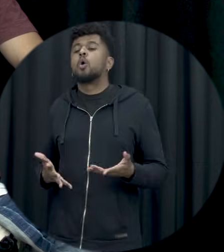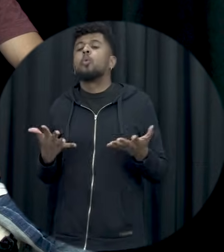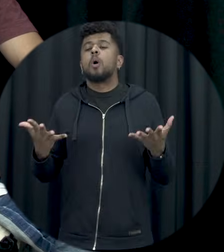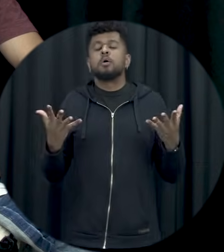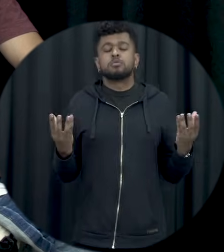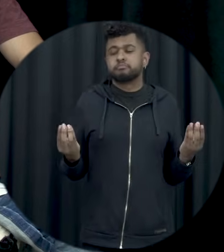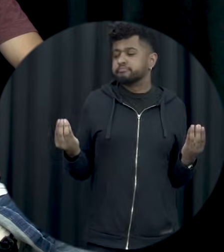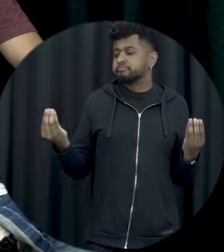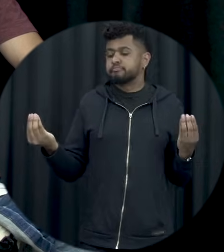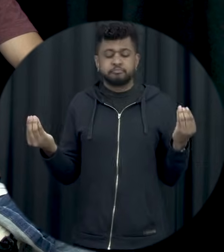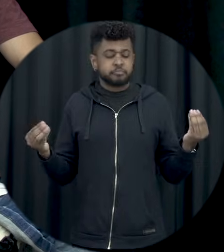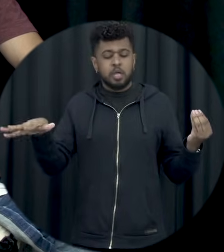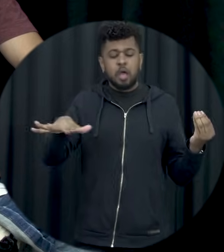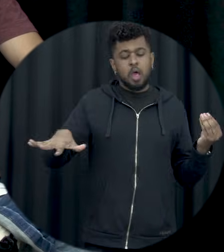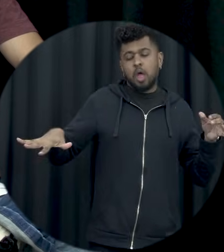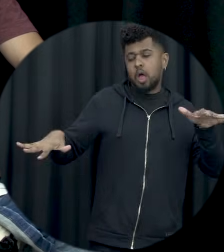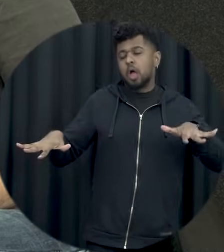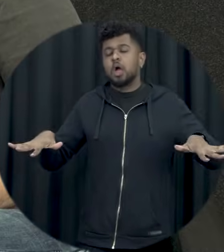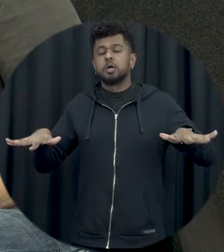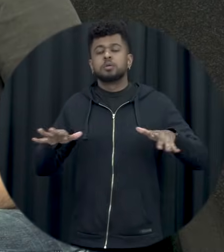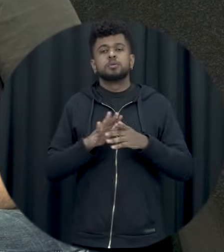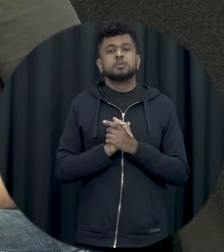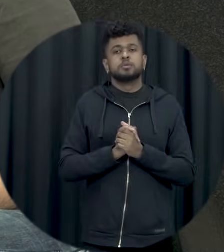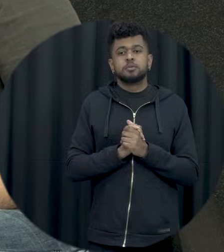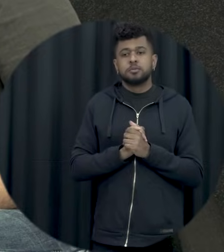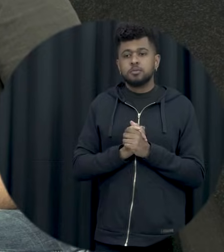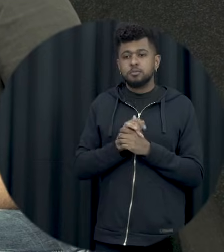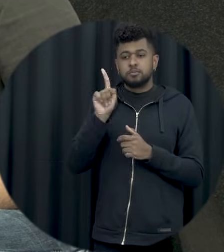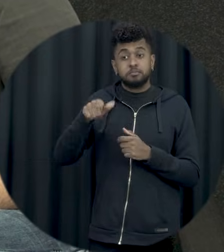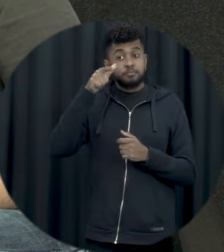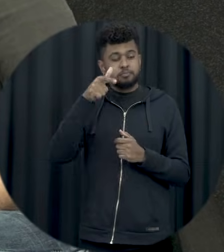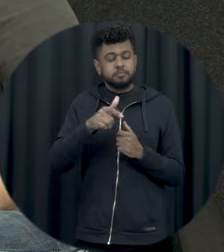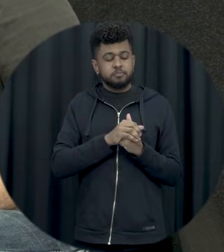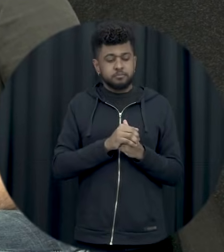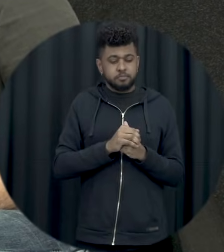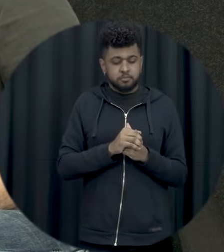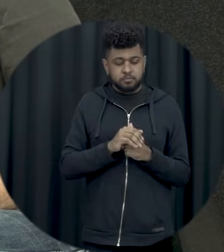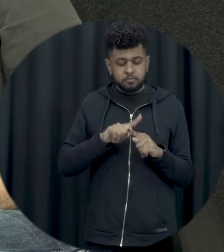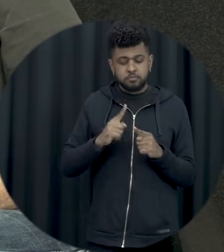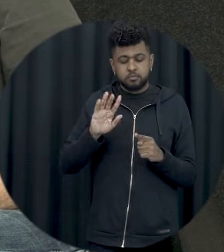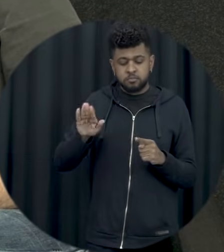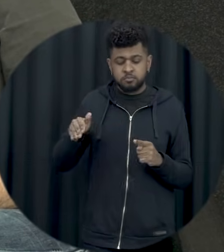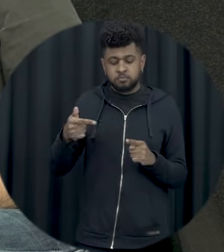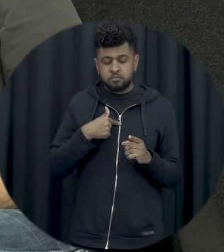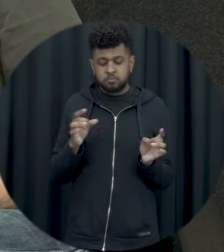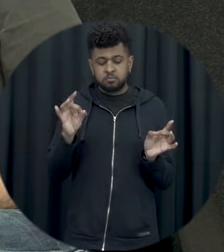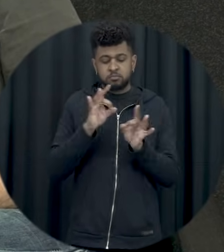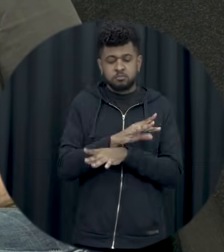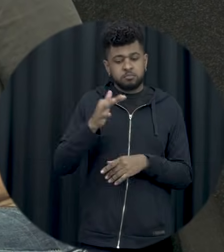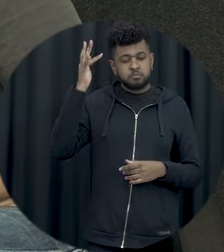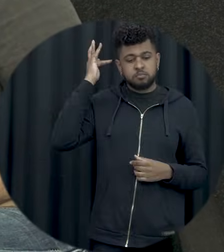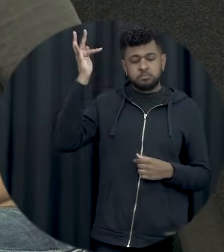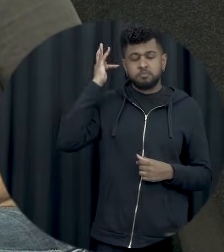interface entre as áreas? Então, isso também é interessante, porque quando eu terminei a graduação, eu tinha